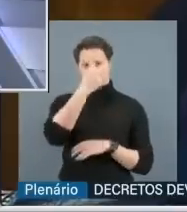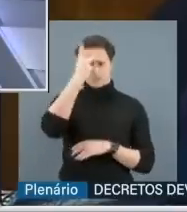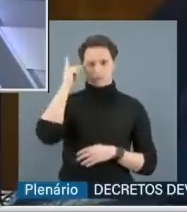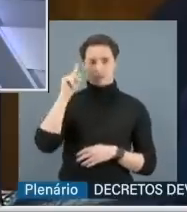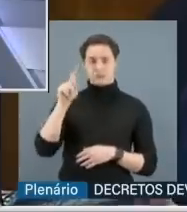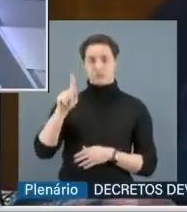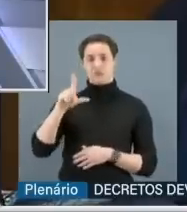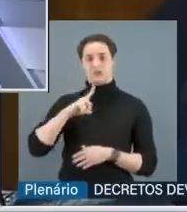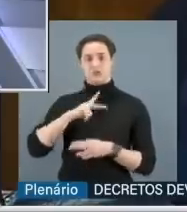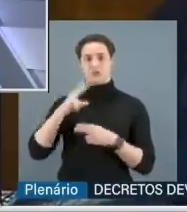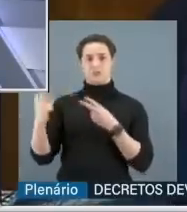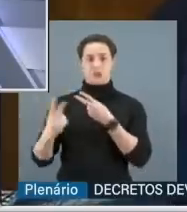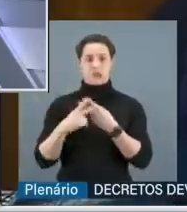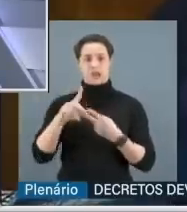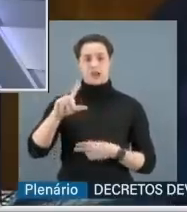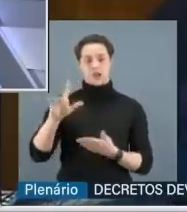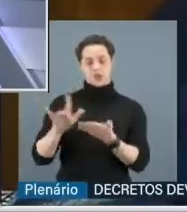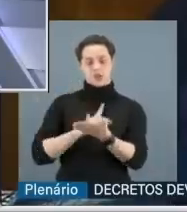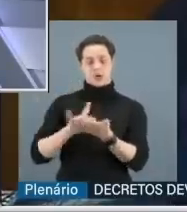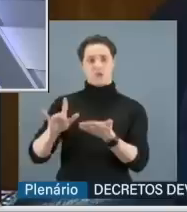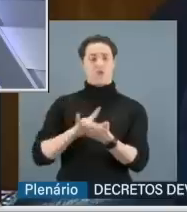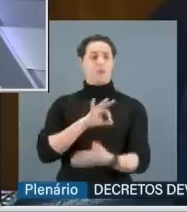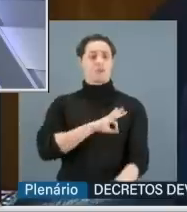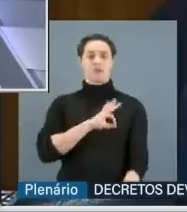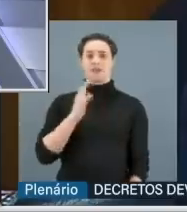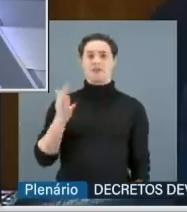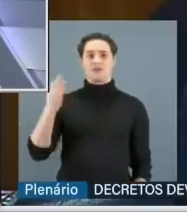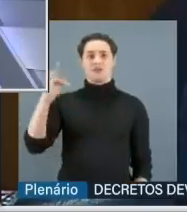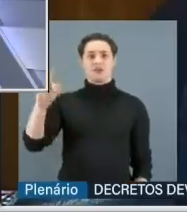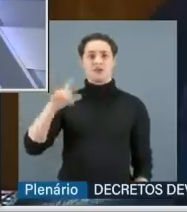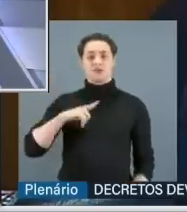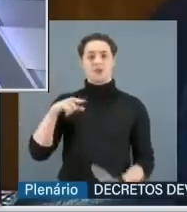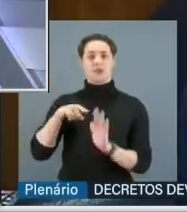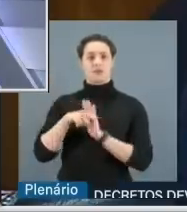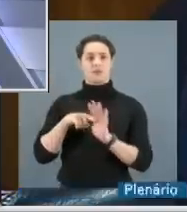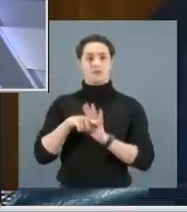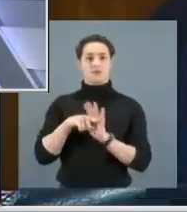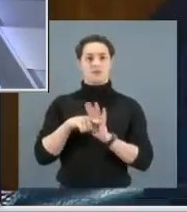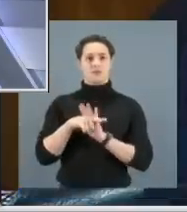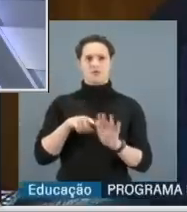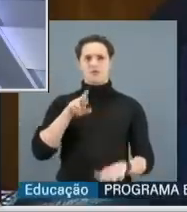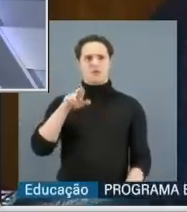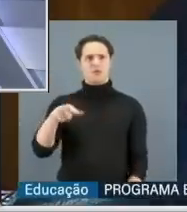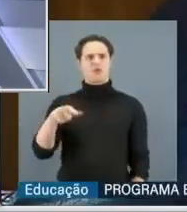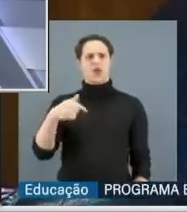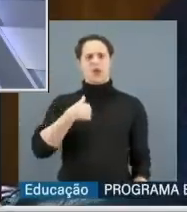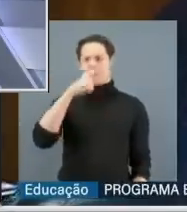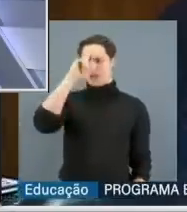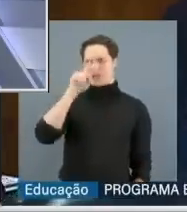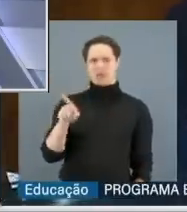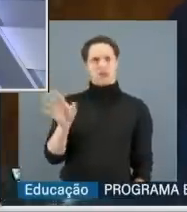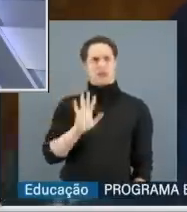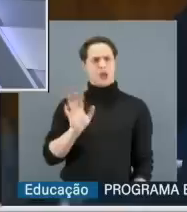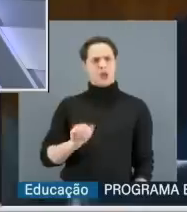do senador Sérgio Moro. Boa noite, Caniato, boa noite, Mota, boa noite, Trindade, Dantas e a nossa